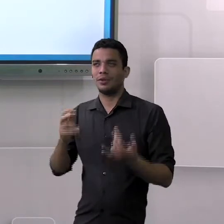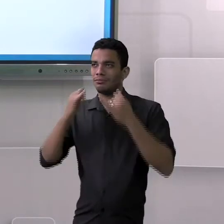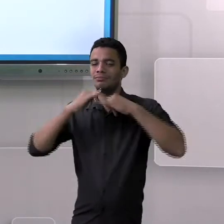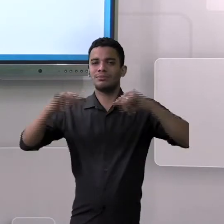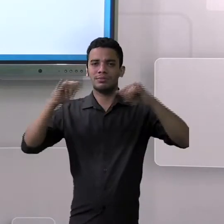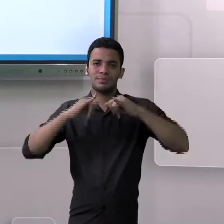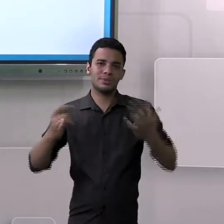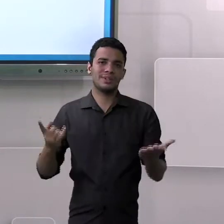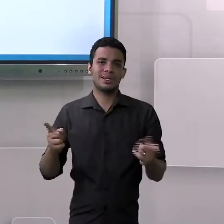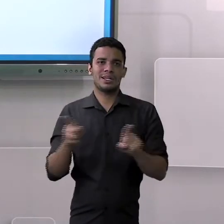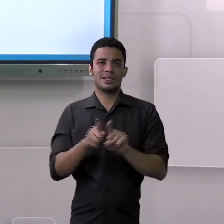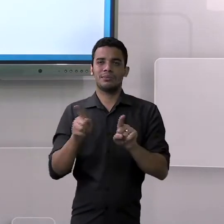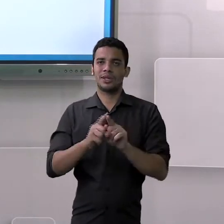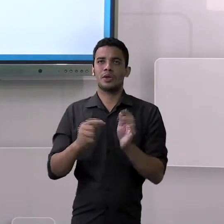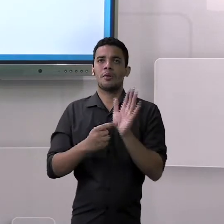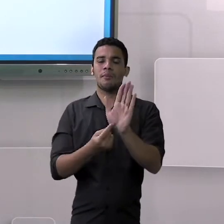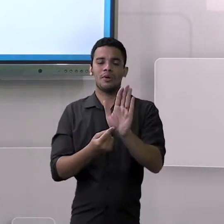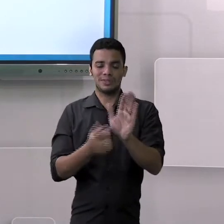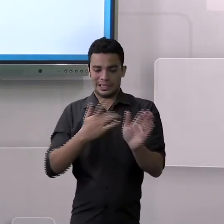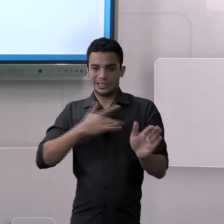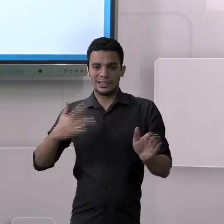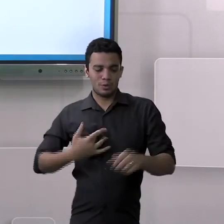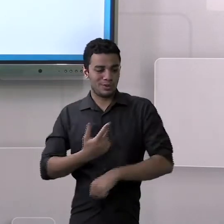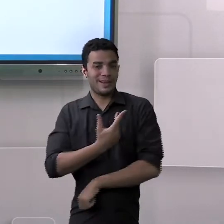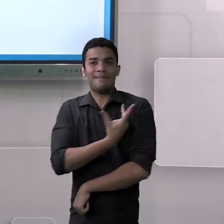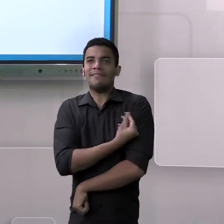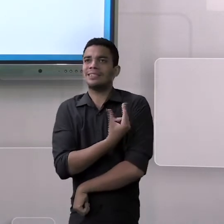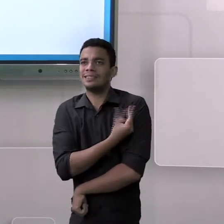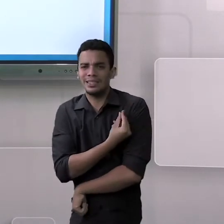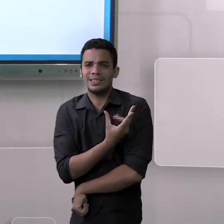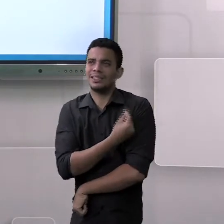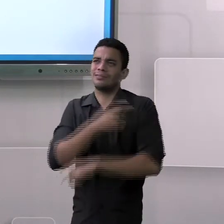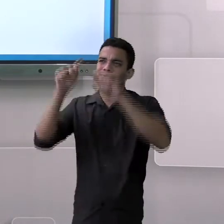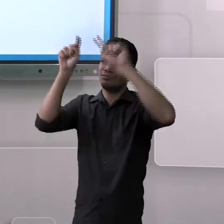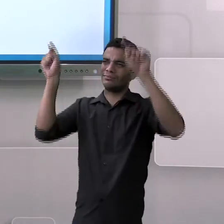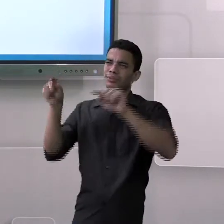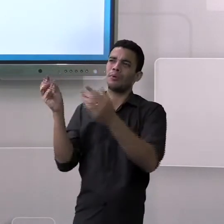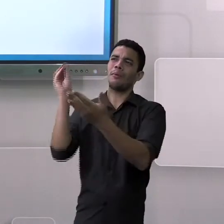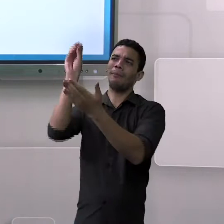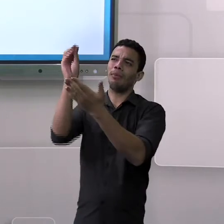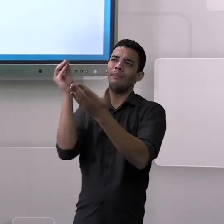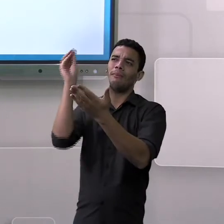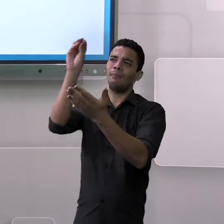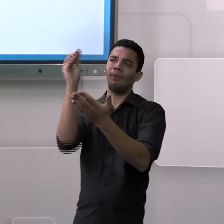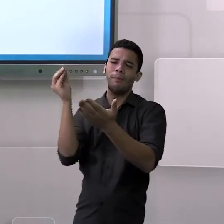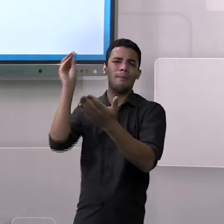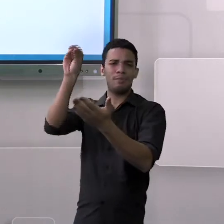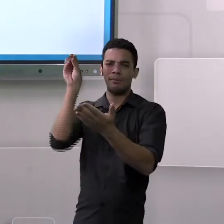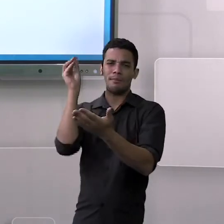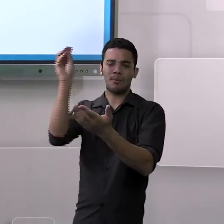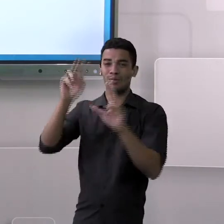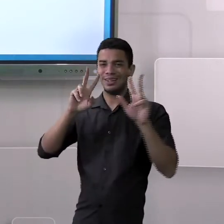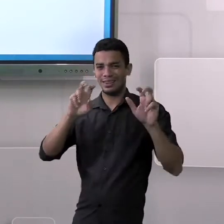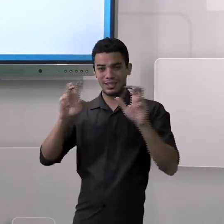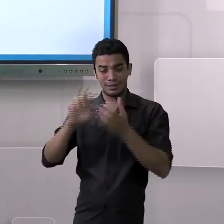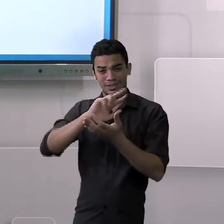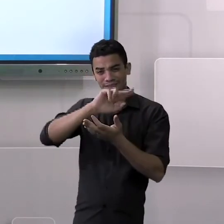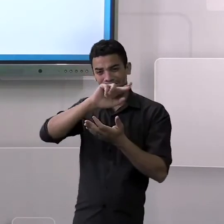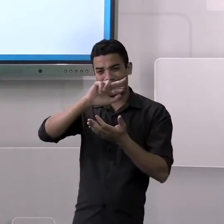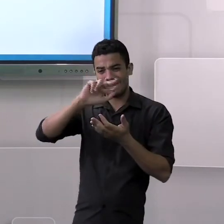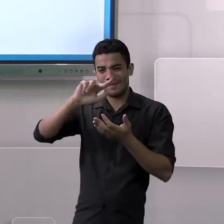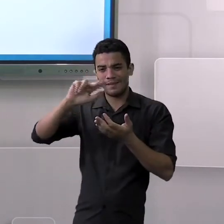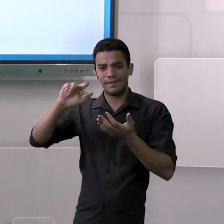importante nessa época que estamos vivendo. Então vão ter vários tipos de assunto que é de interesse